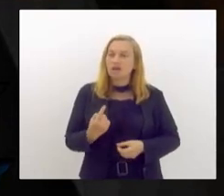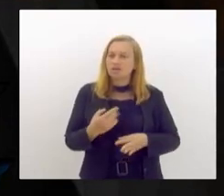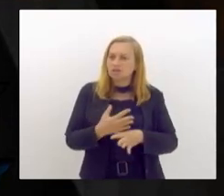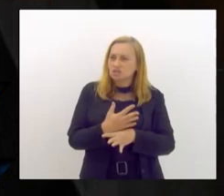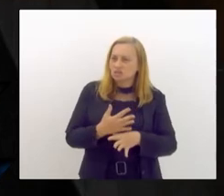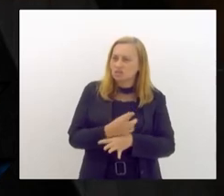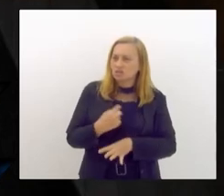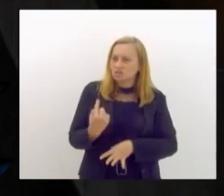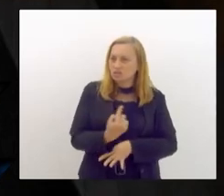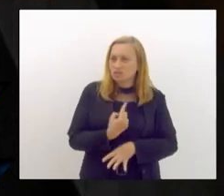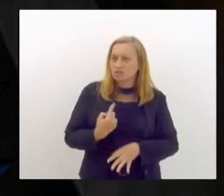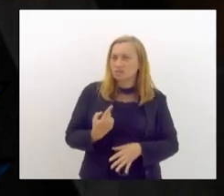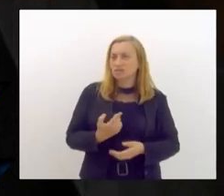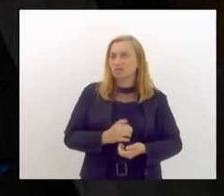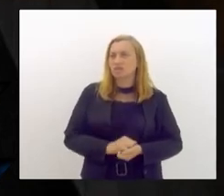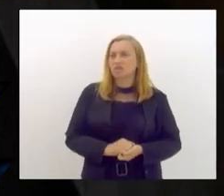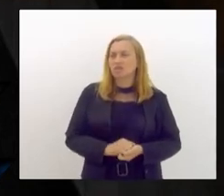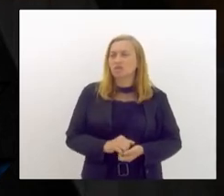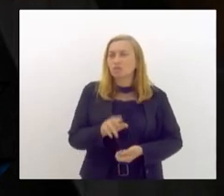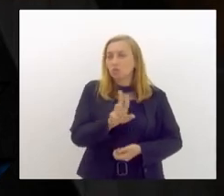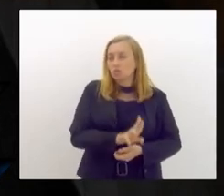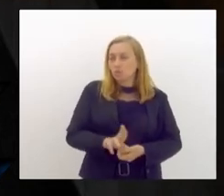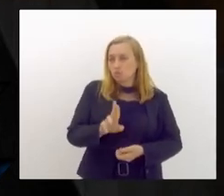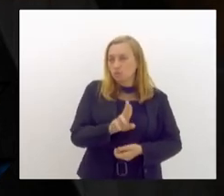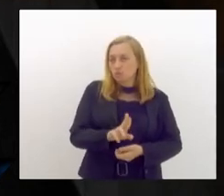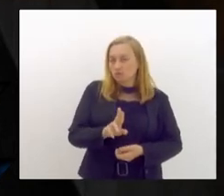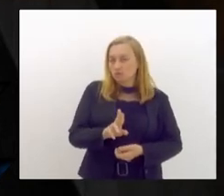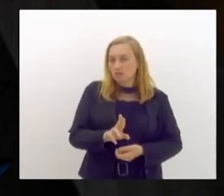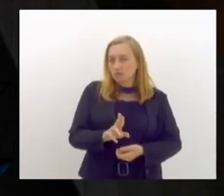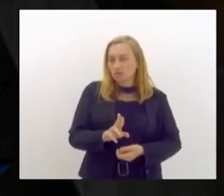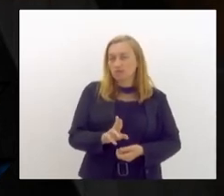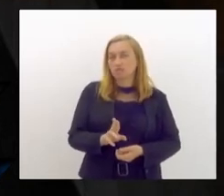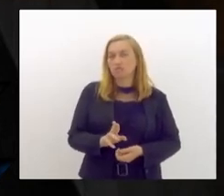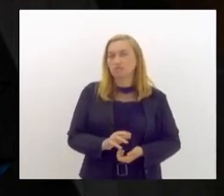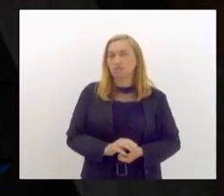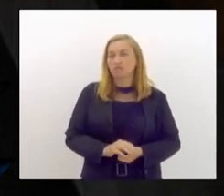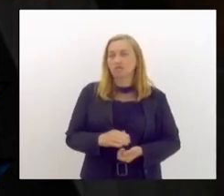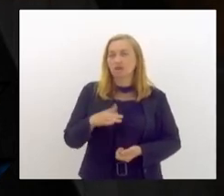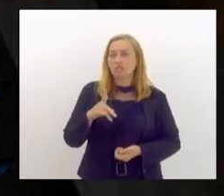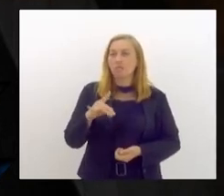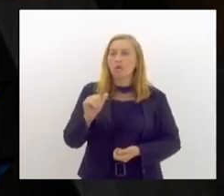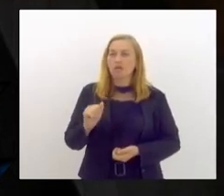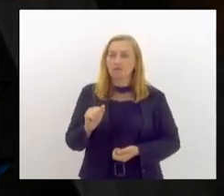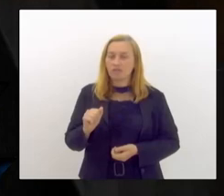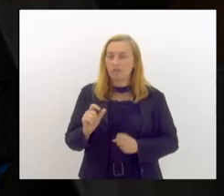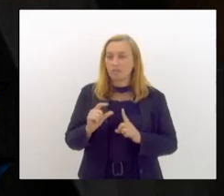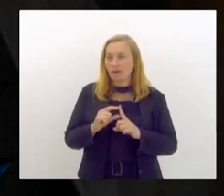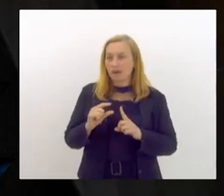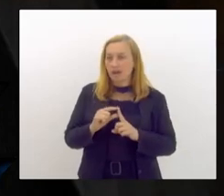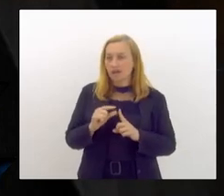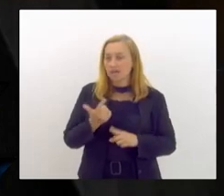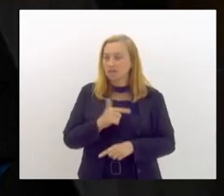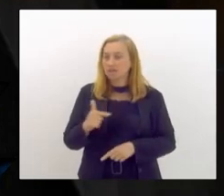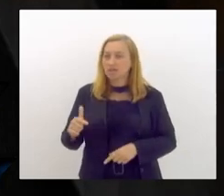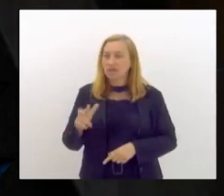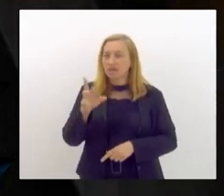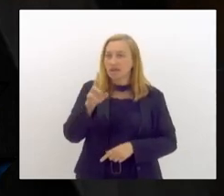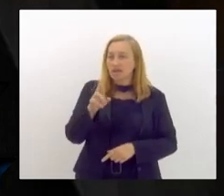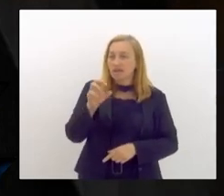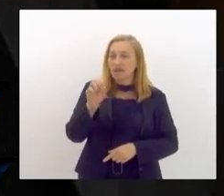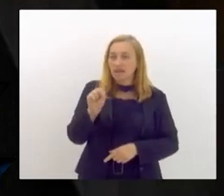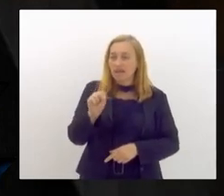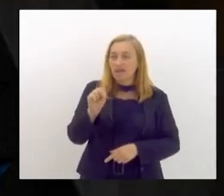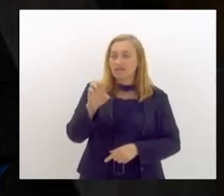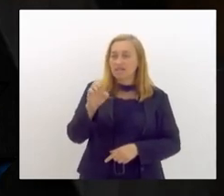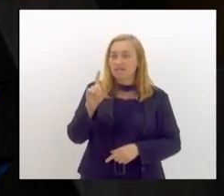cidades, usando o termo da moda, que eu particularmente não gosto, não têm resiliência, quer dizer, não